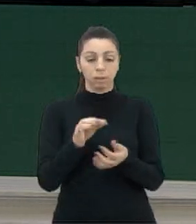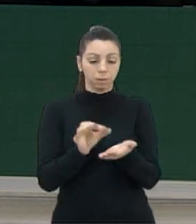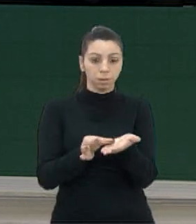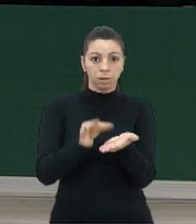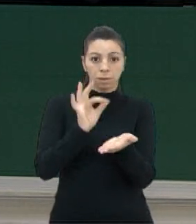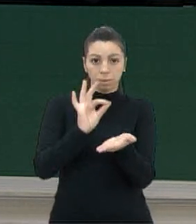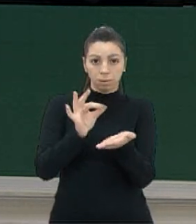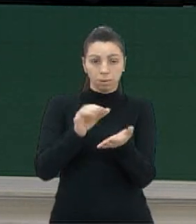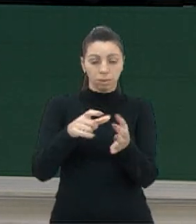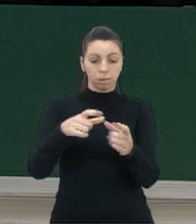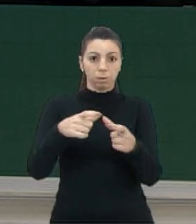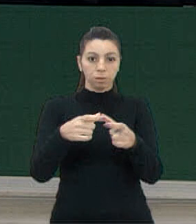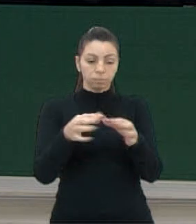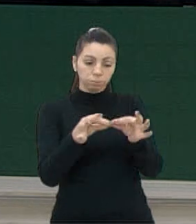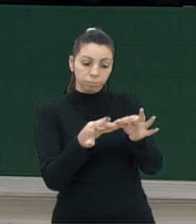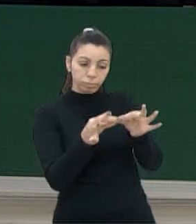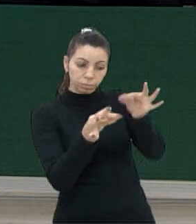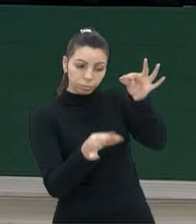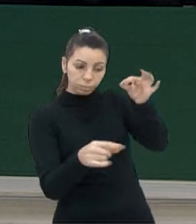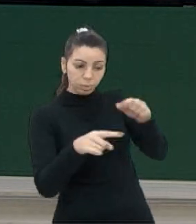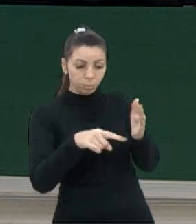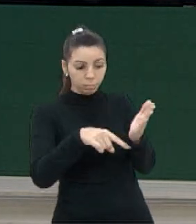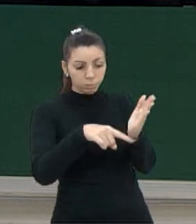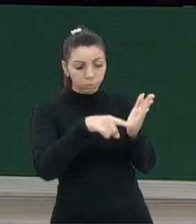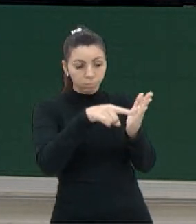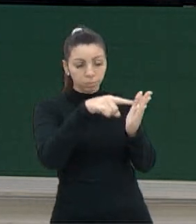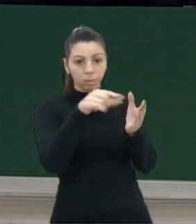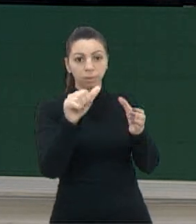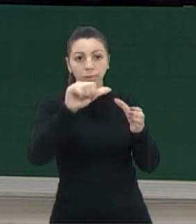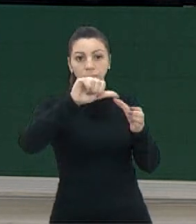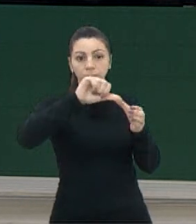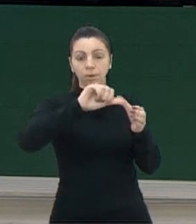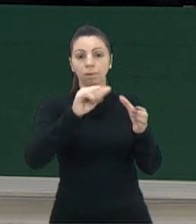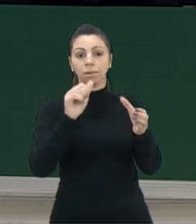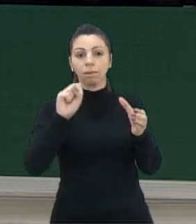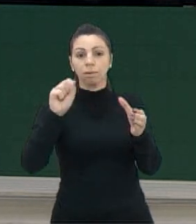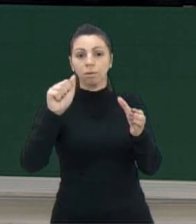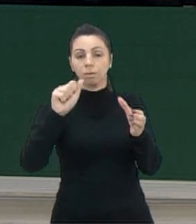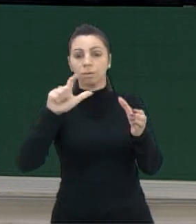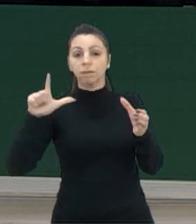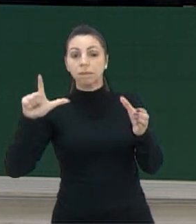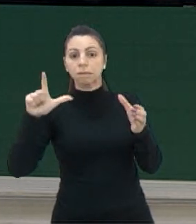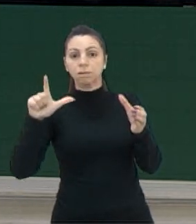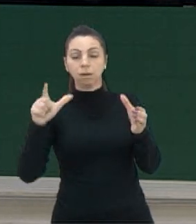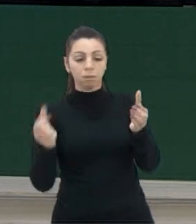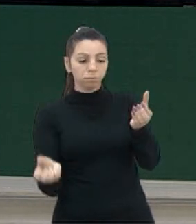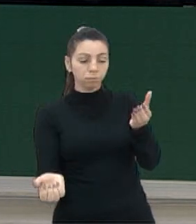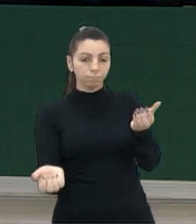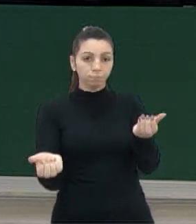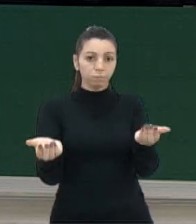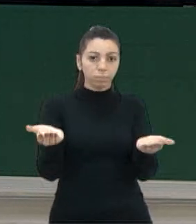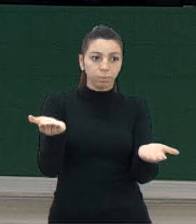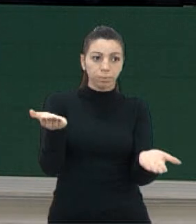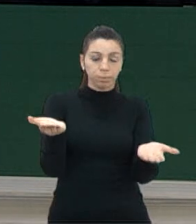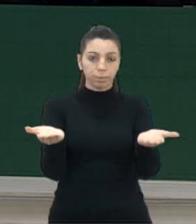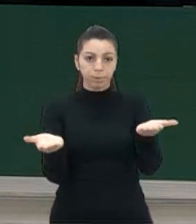que marcasse o mol, eu enchesse ela completamente de sal, colocasse em cima da balança, ela ia ter uma massa